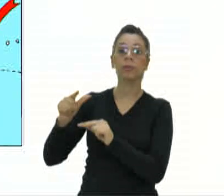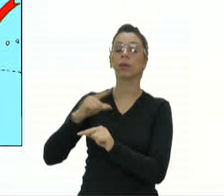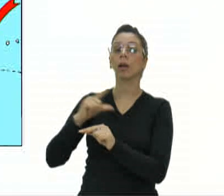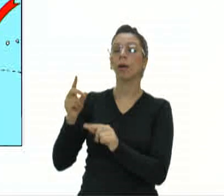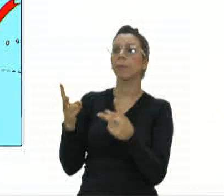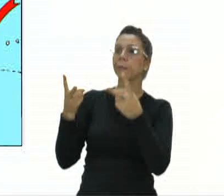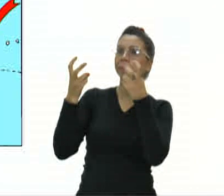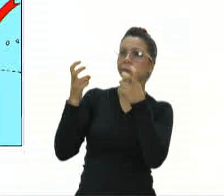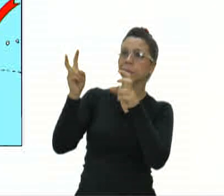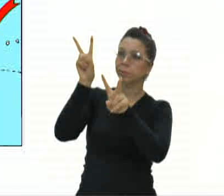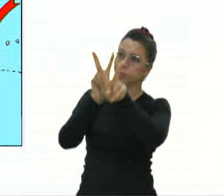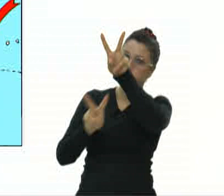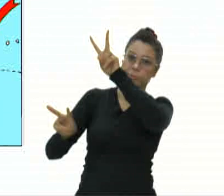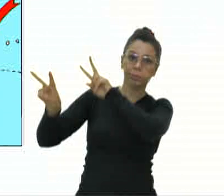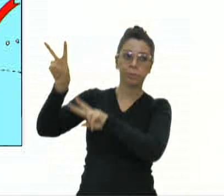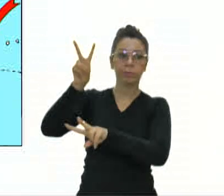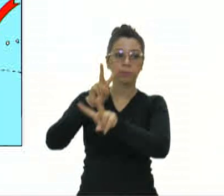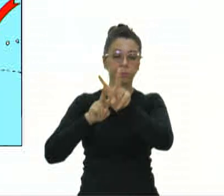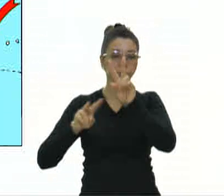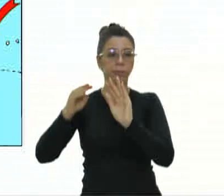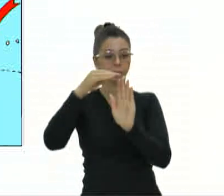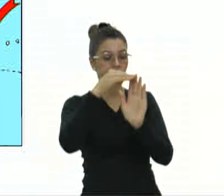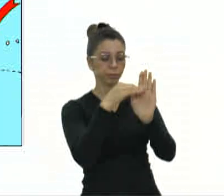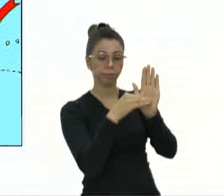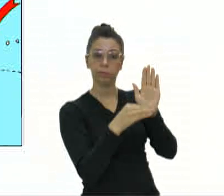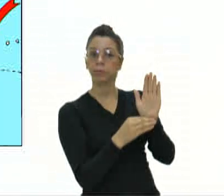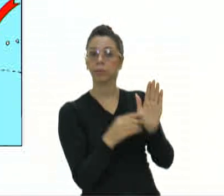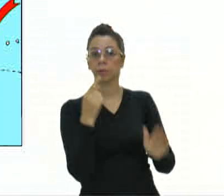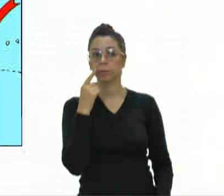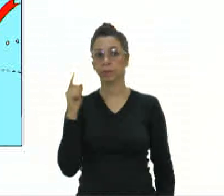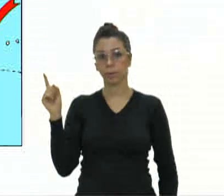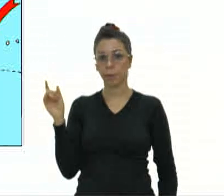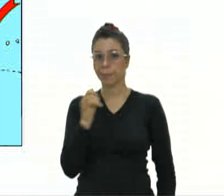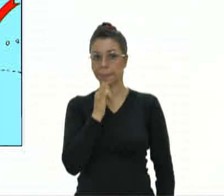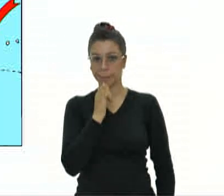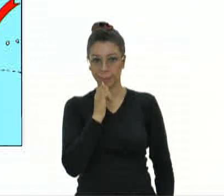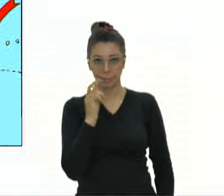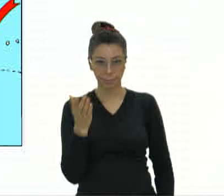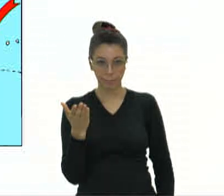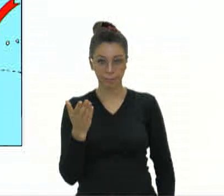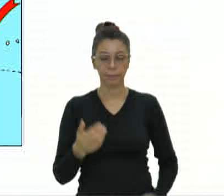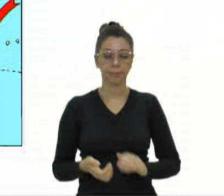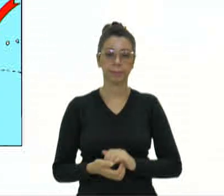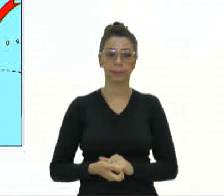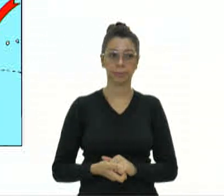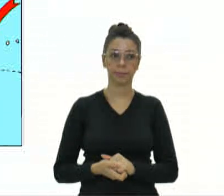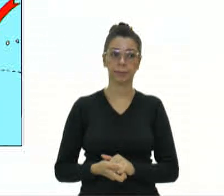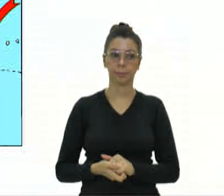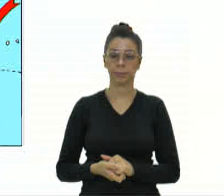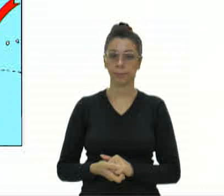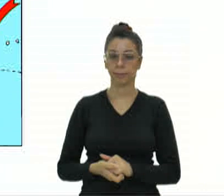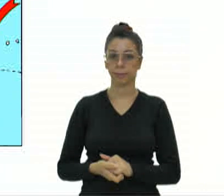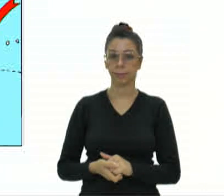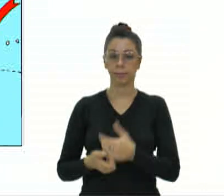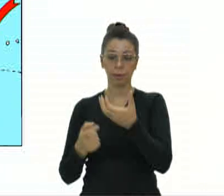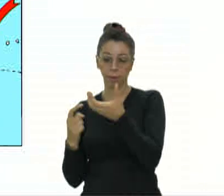para observar melhor um conjunto de elementos que, por exemplo, vamos já resgatar do continente americano, a linha do Equador, ó. Olha a linha do